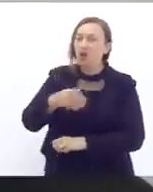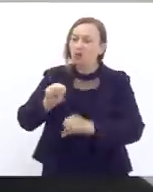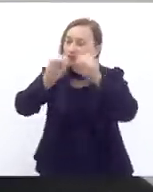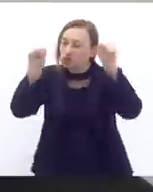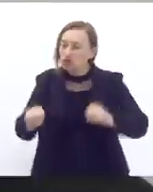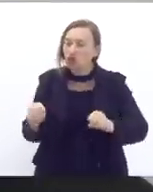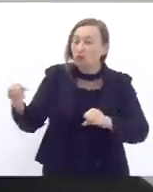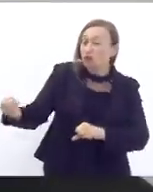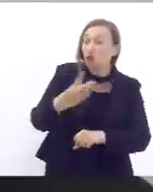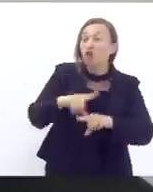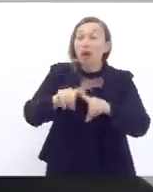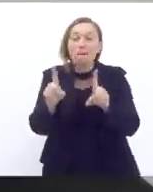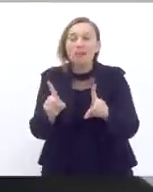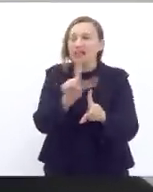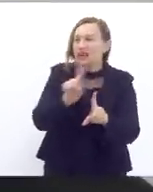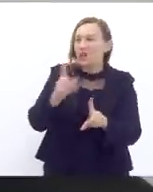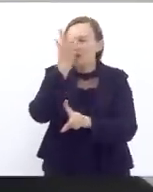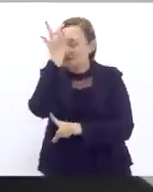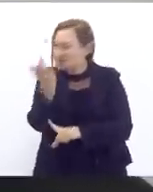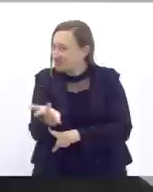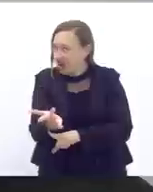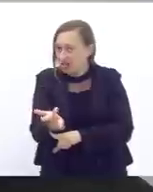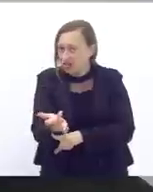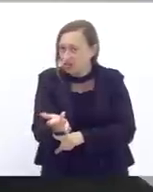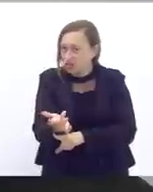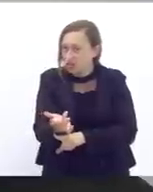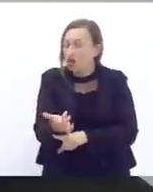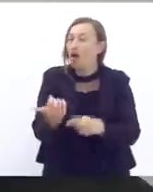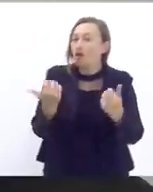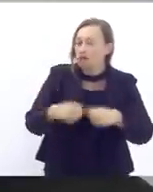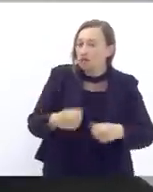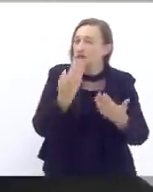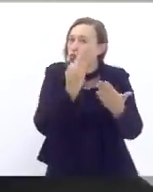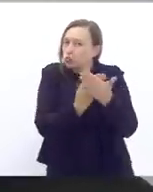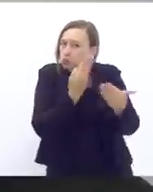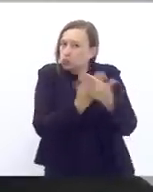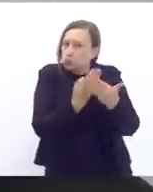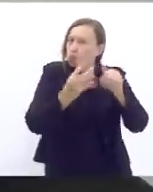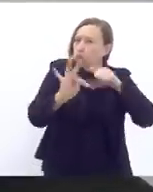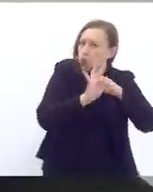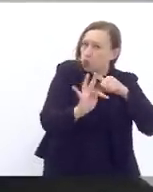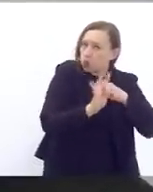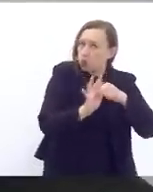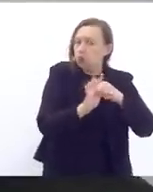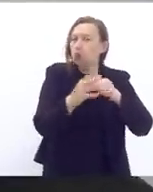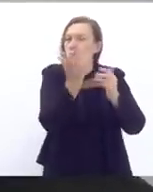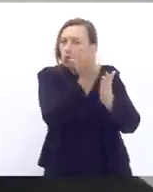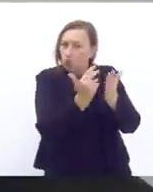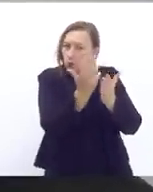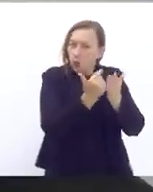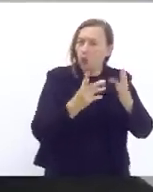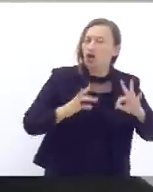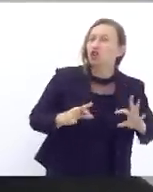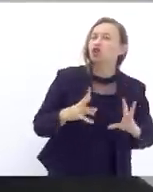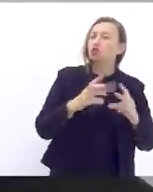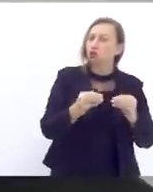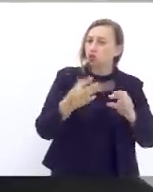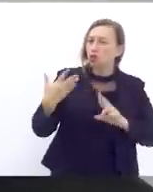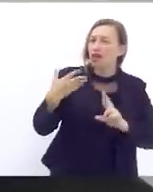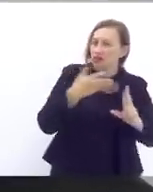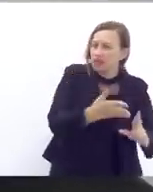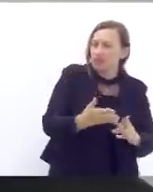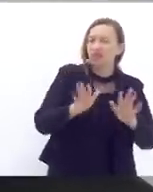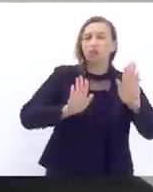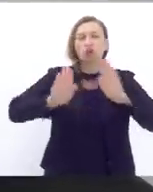novo mas não é simples assim necessita no estudo técnico eliminar de mapa de risco de termo de referência de